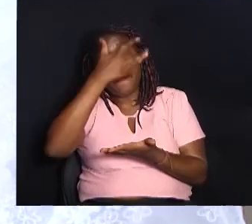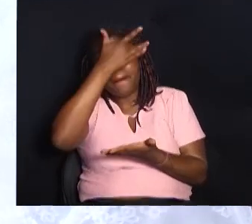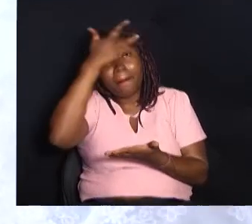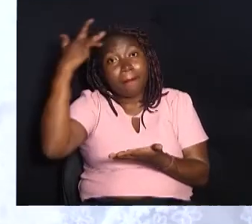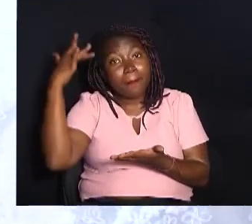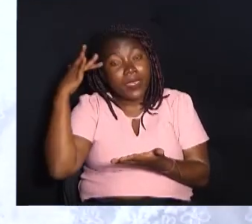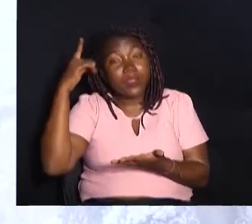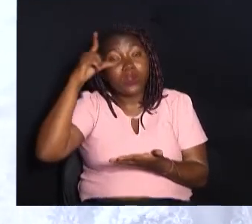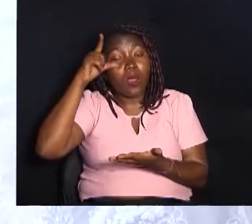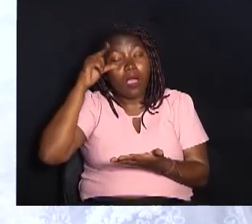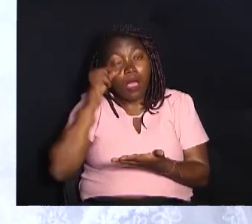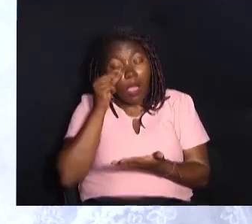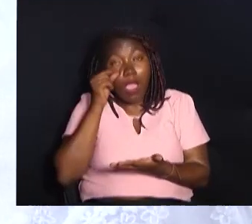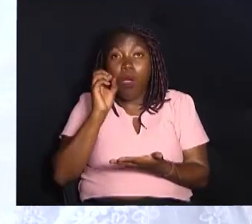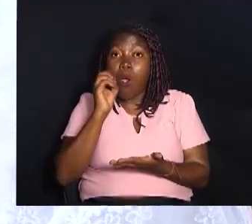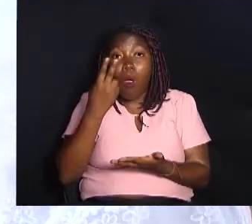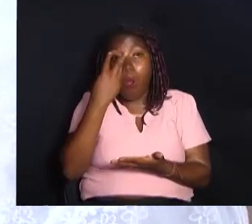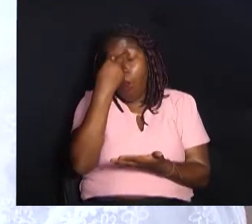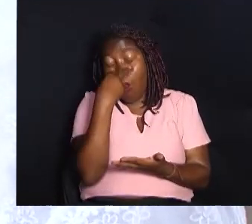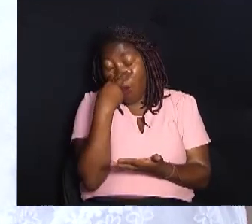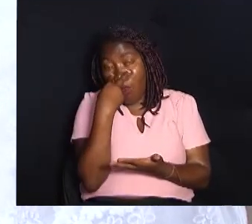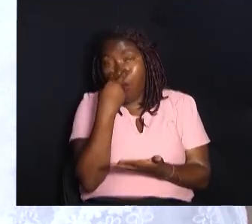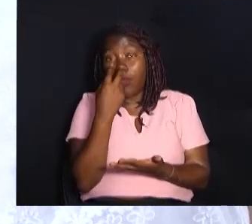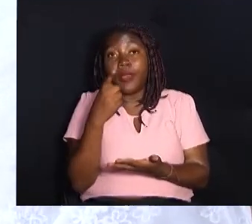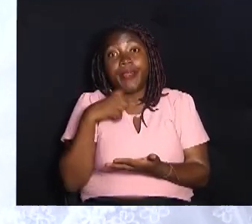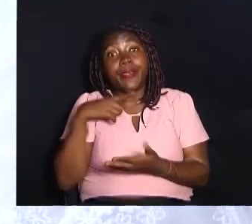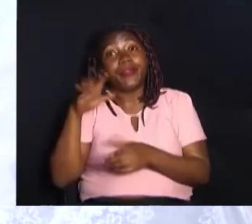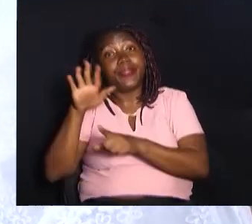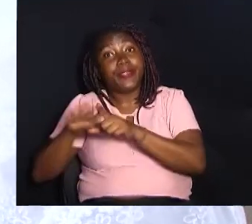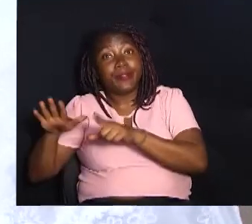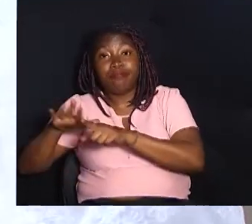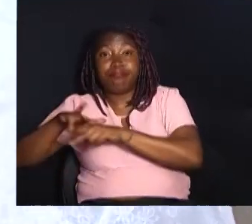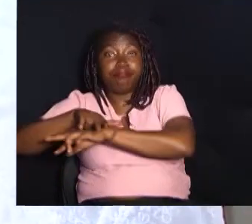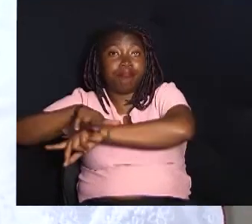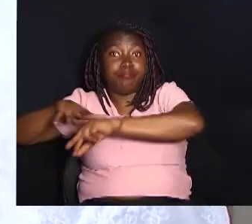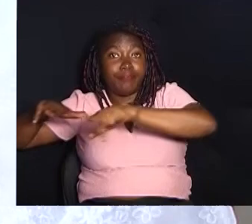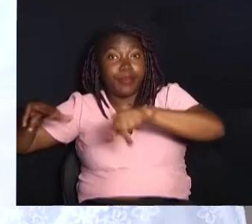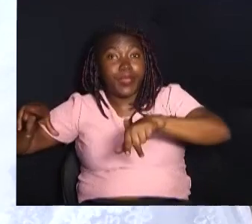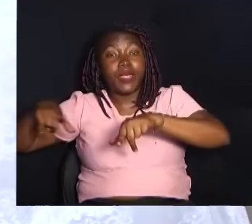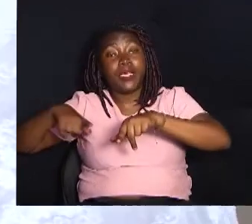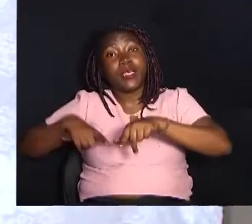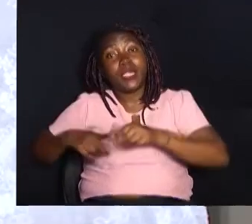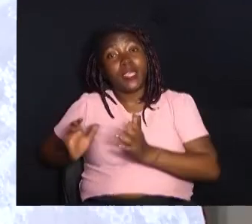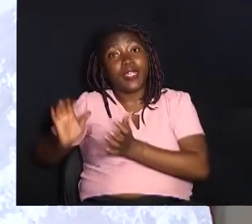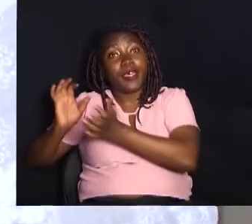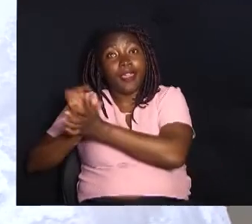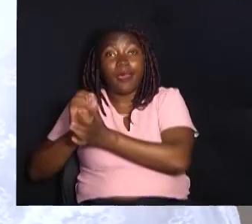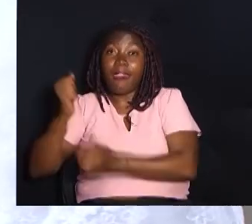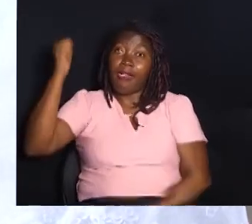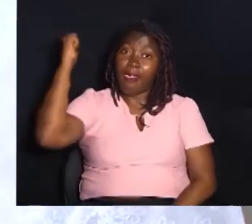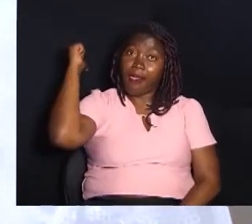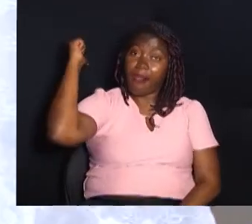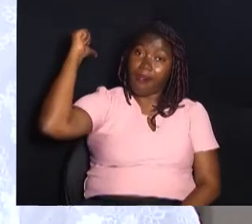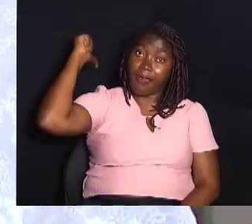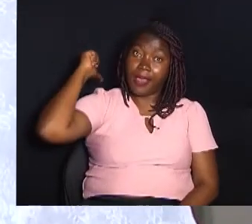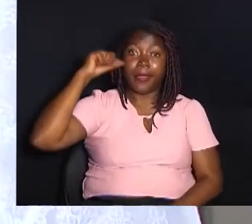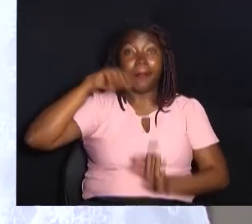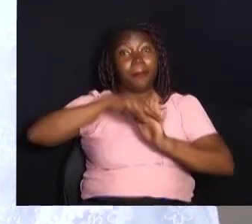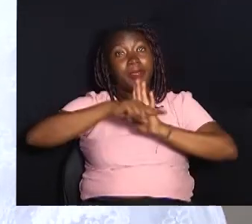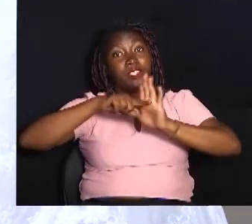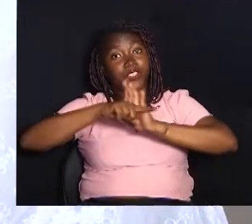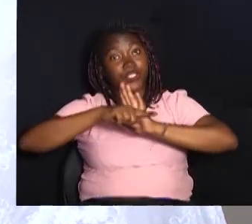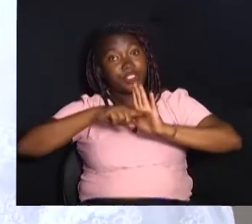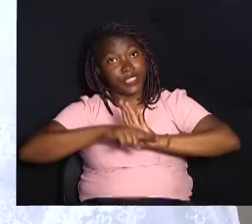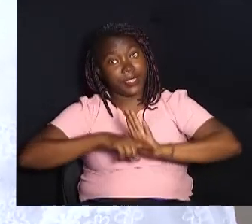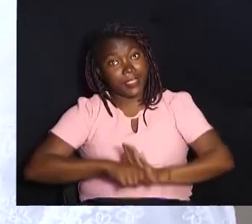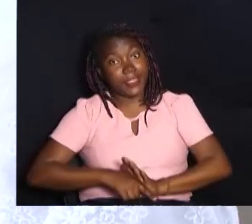braille, que é para as pessoas com baixa visão ou não enxerga, nós temos essa área aqui que é de multiuso, o setor que está atrás de